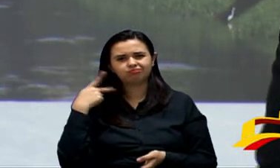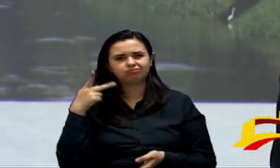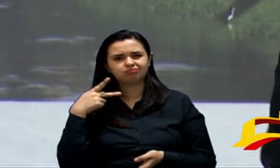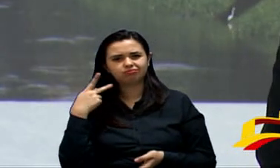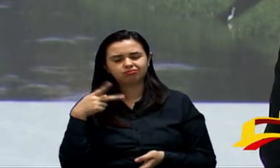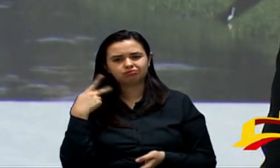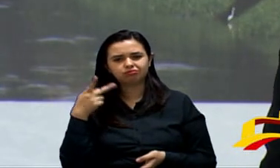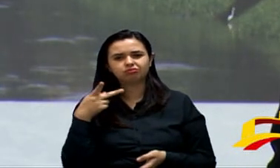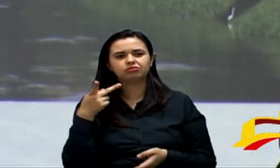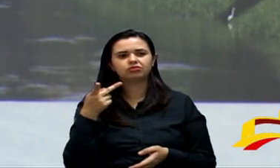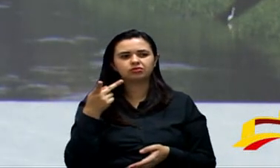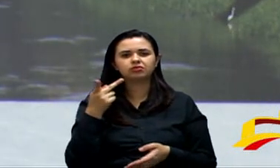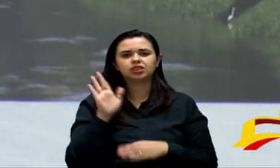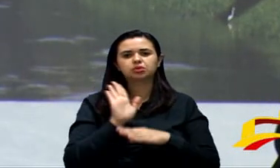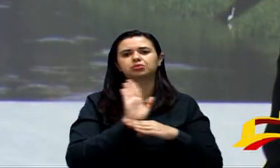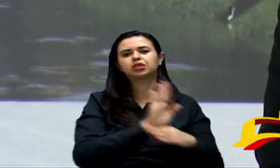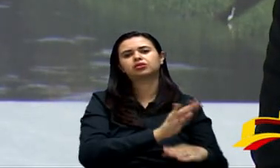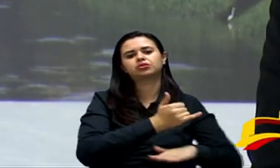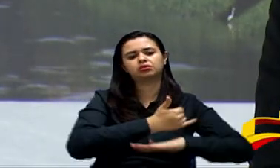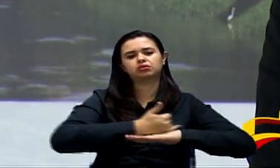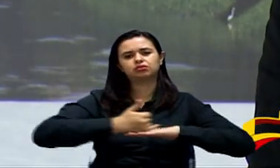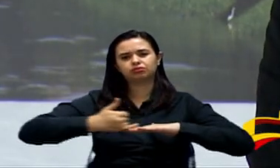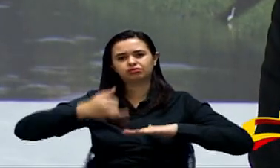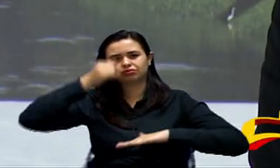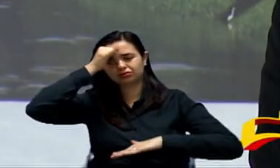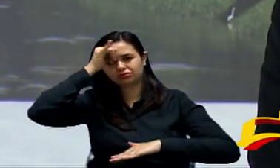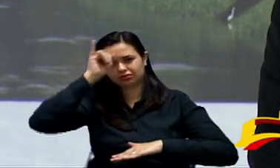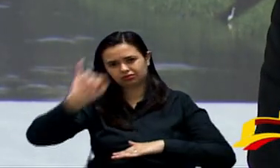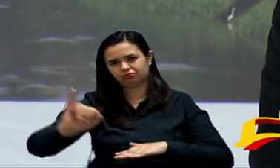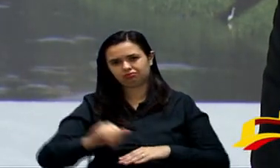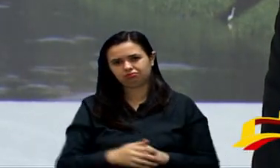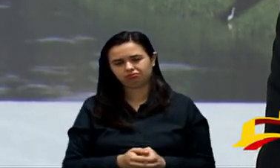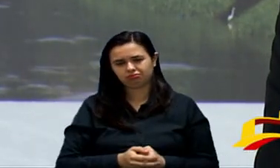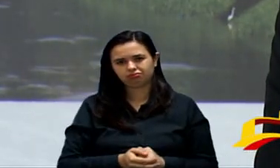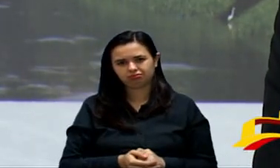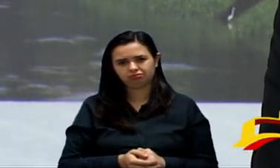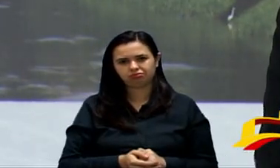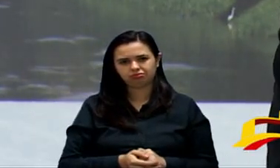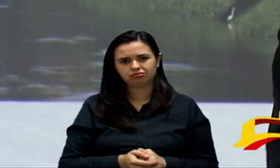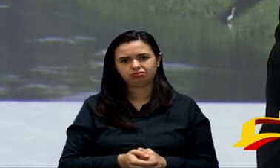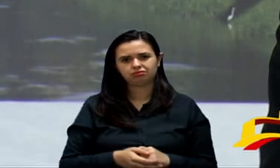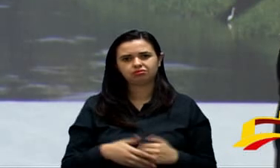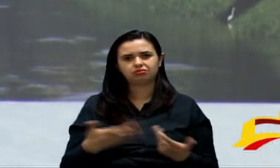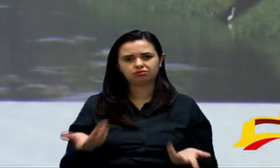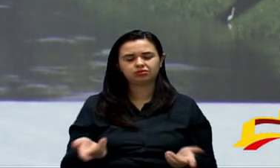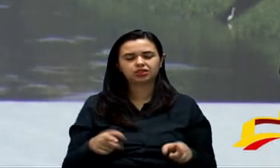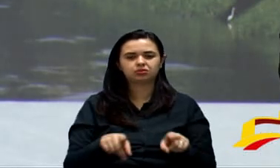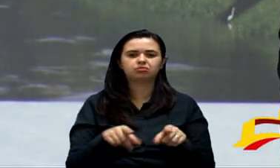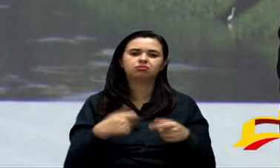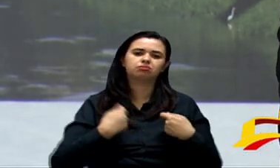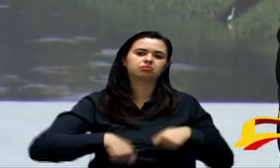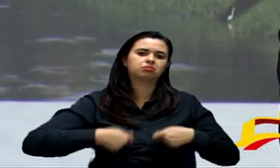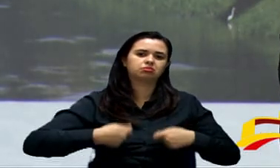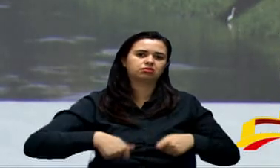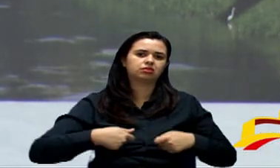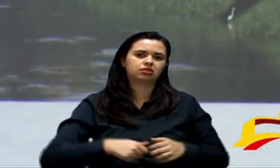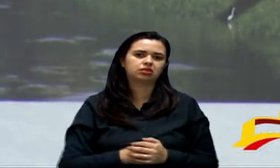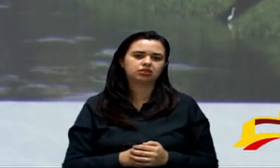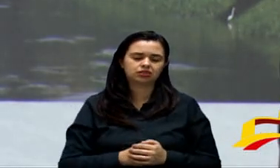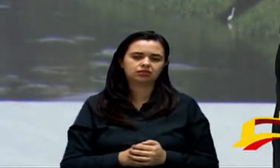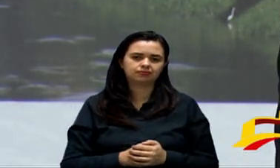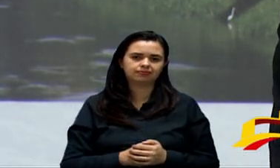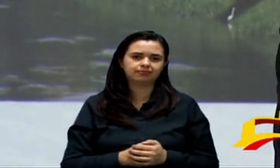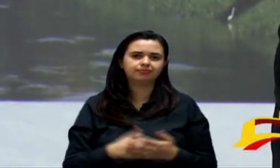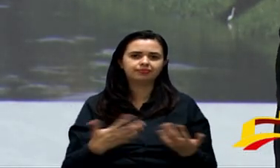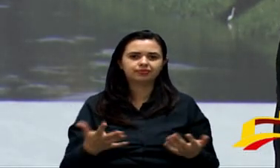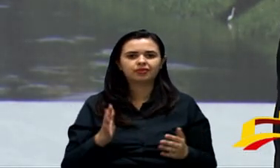políticas de enfrentamento às drogas nas escolas, sendo identificadas as mais diversas carências. Inclusive, detalhe agora sobre a saúde,